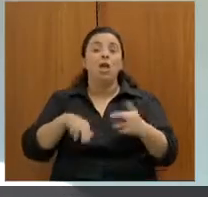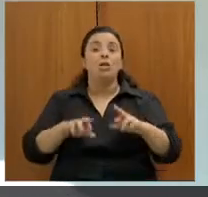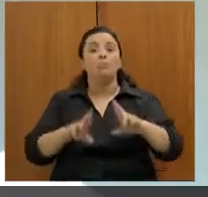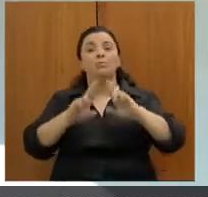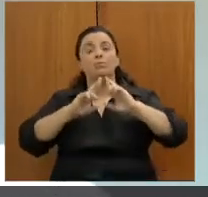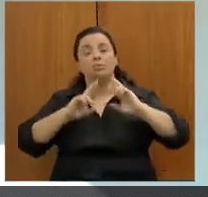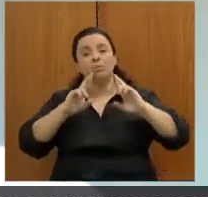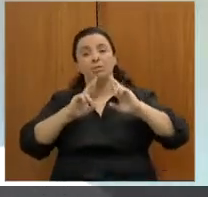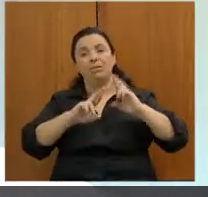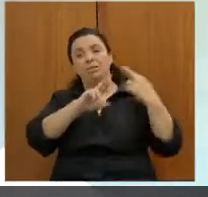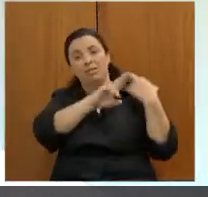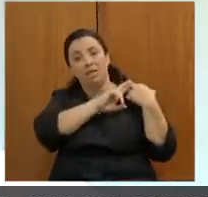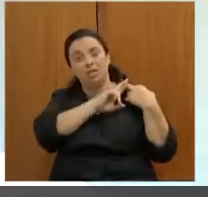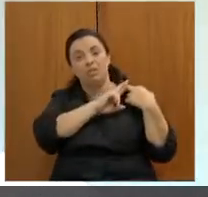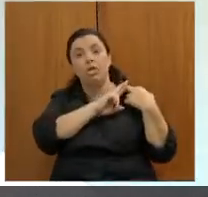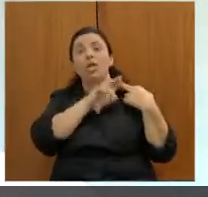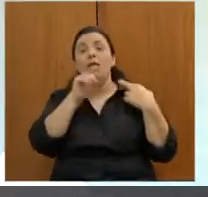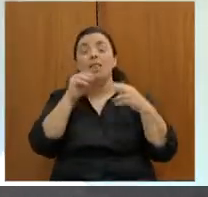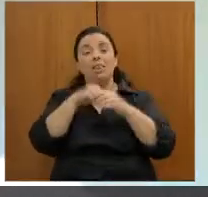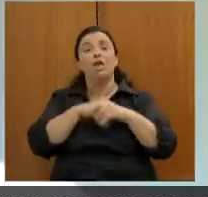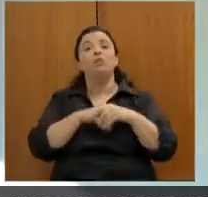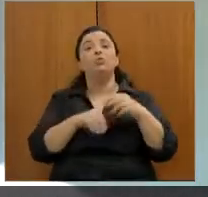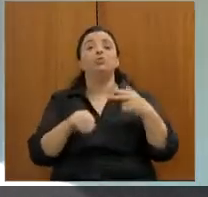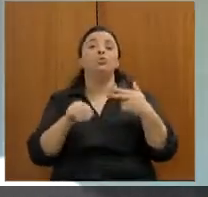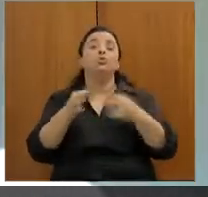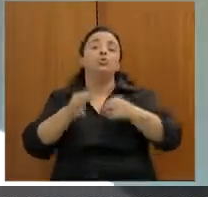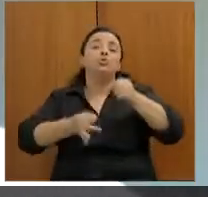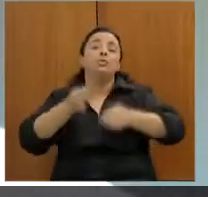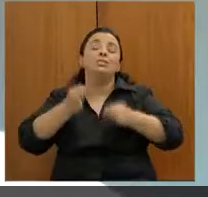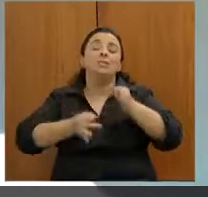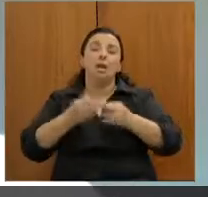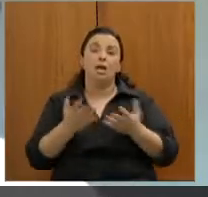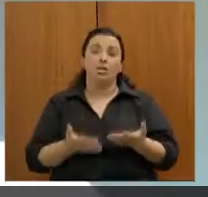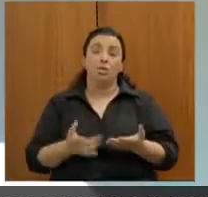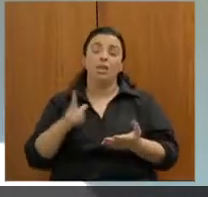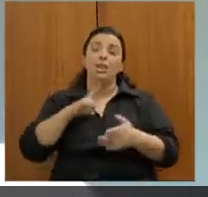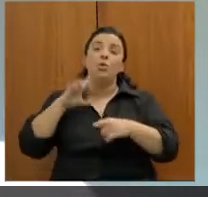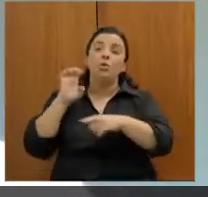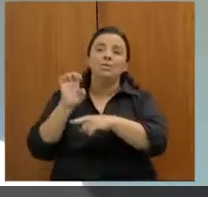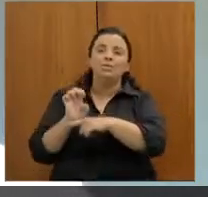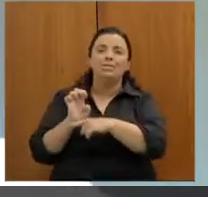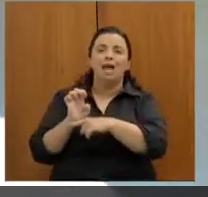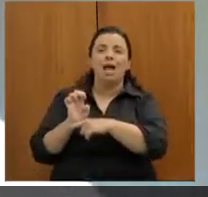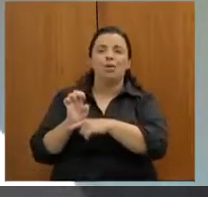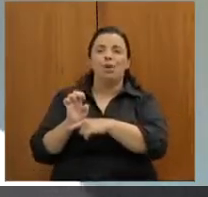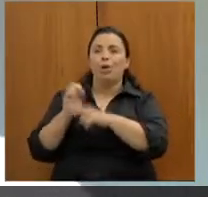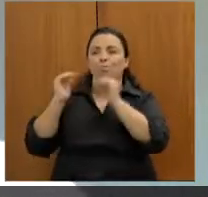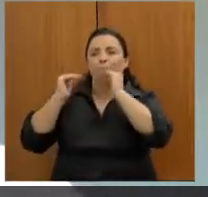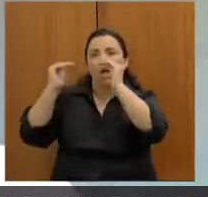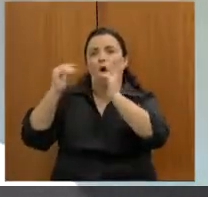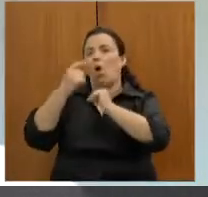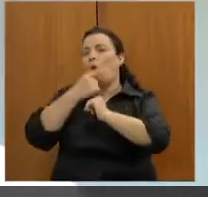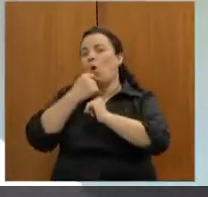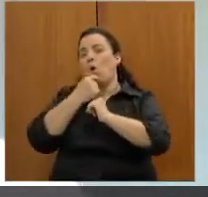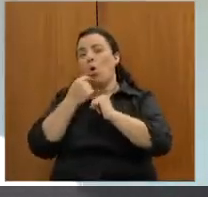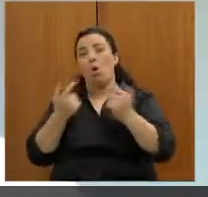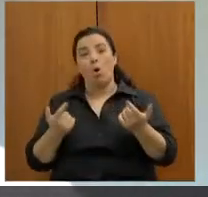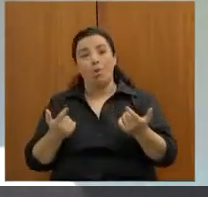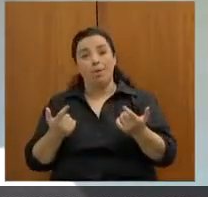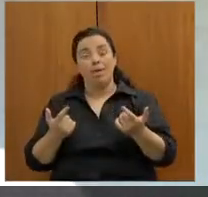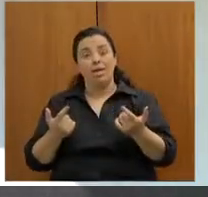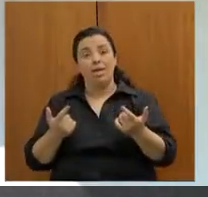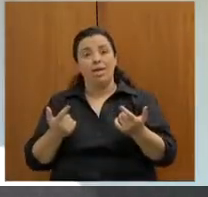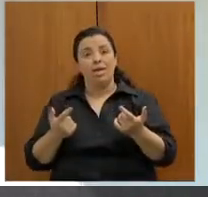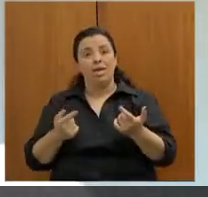então nós temos do Estado patriarcal racista o estruturas que mantêm a gente ainda submissa ou